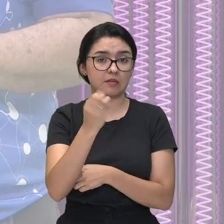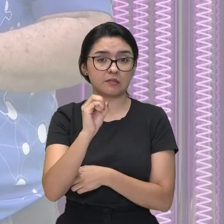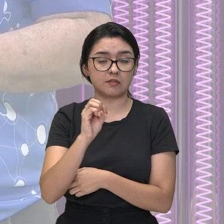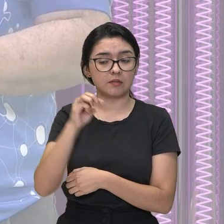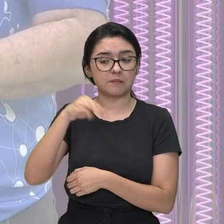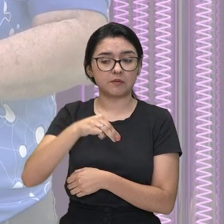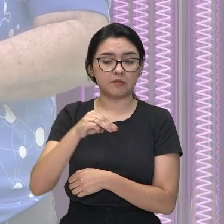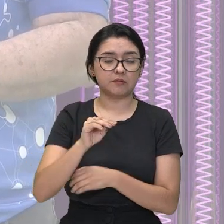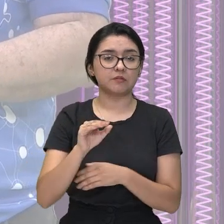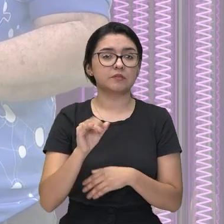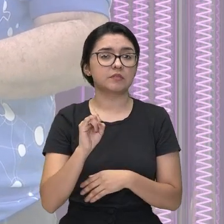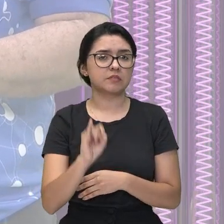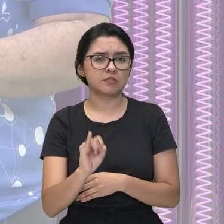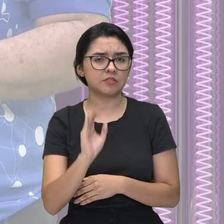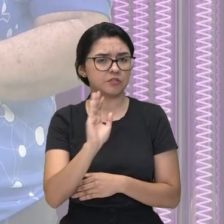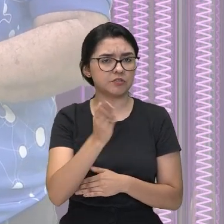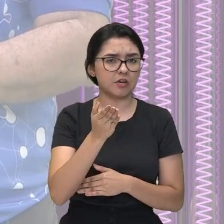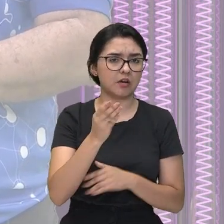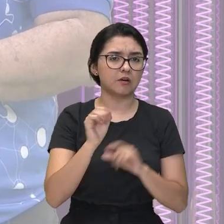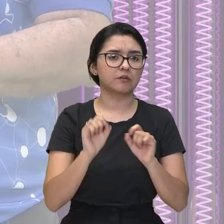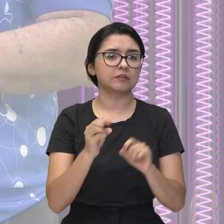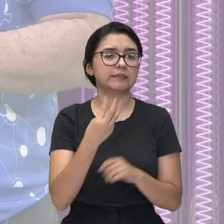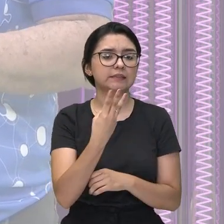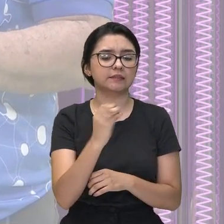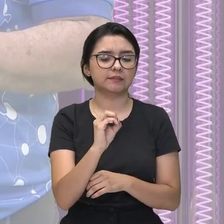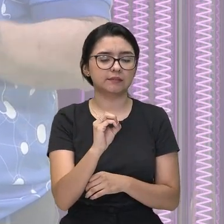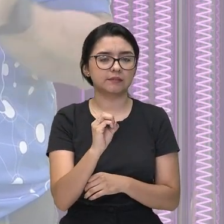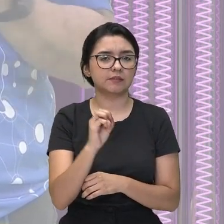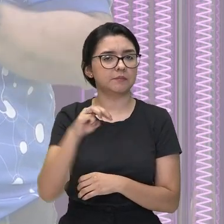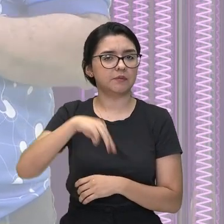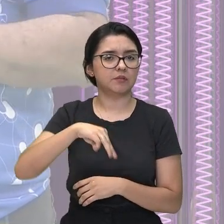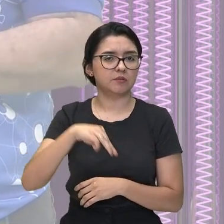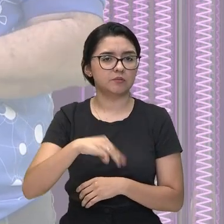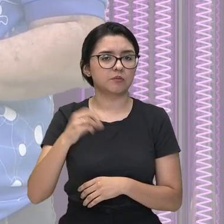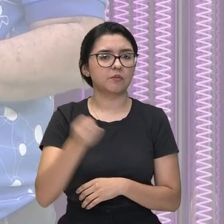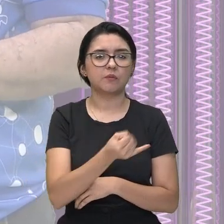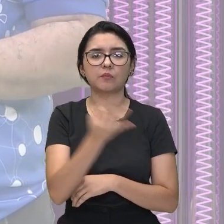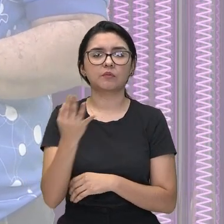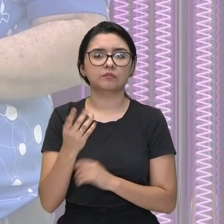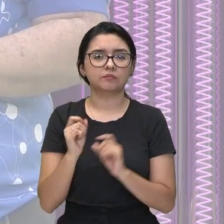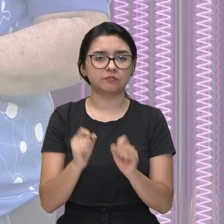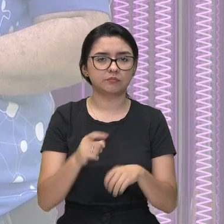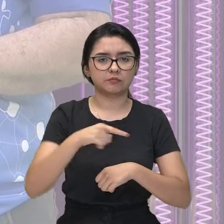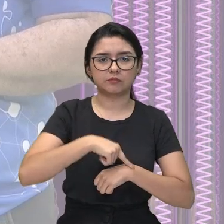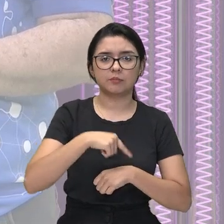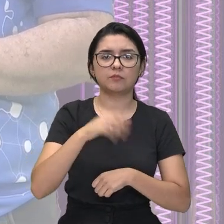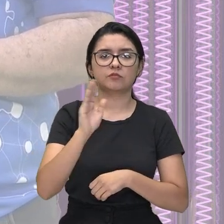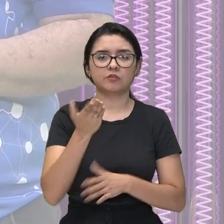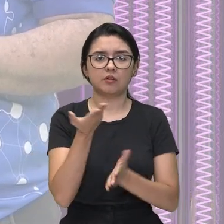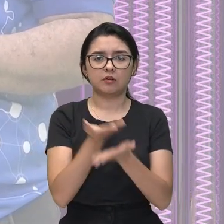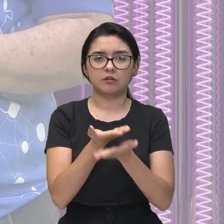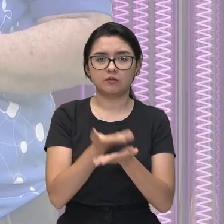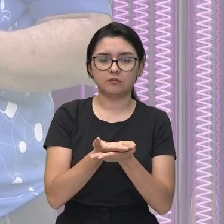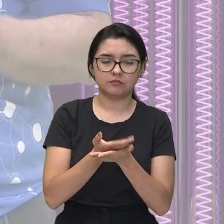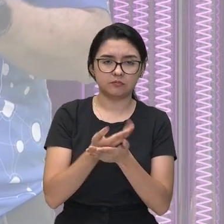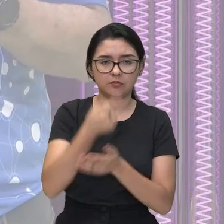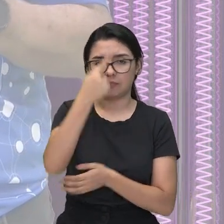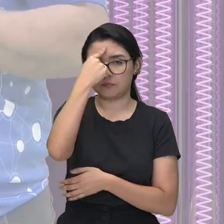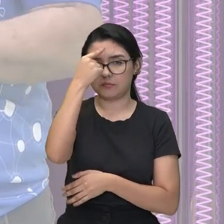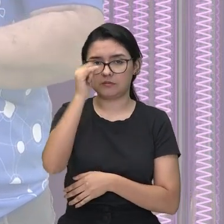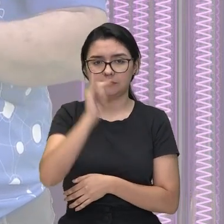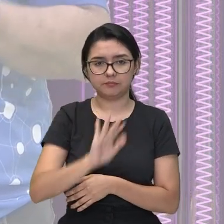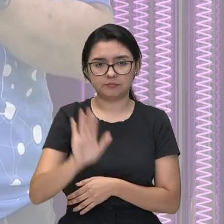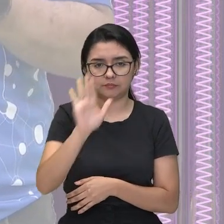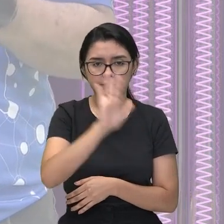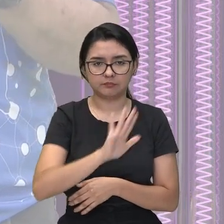passaram 30 minutos, quanto tempo se passou então, hein? Observa só aqui na imagem. Pensa aí comigo. 30